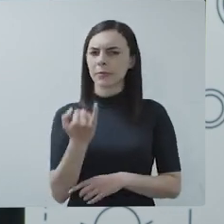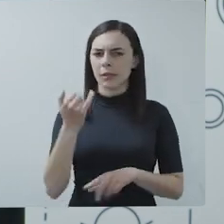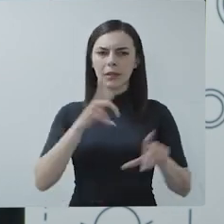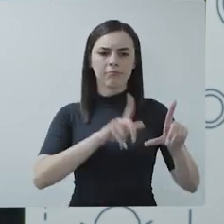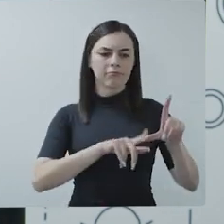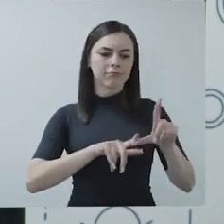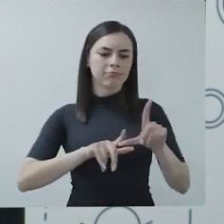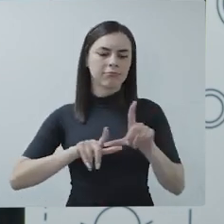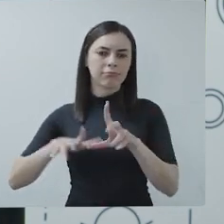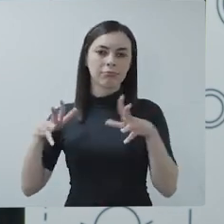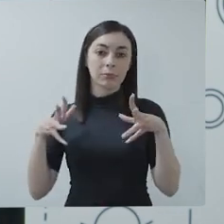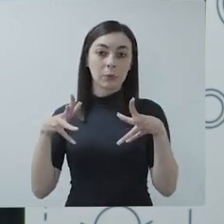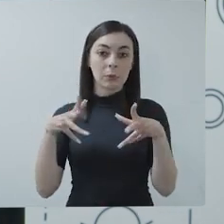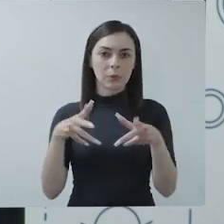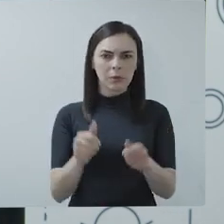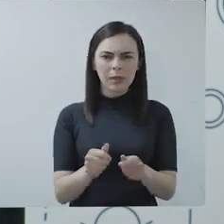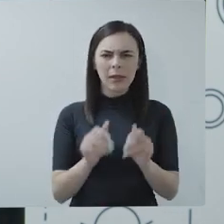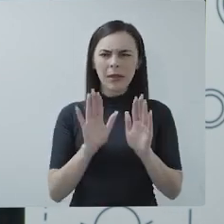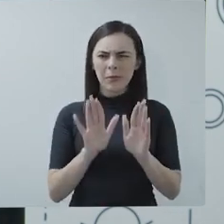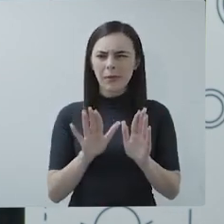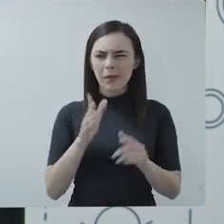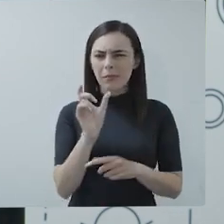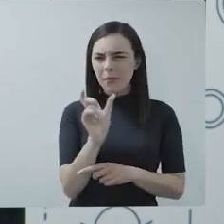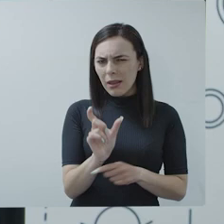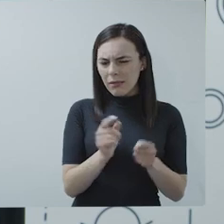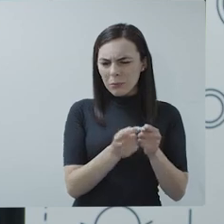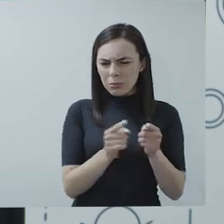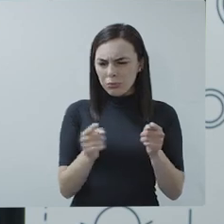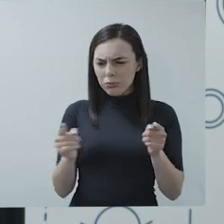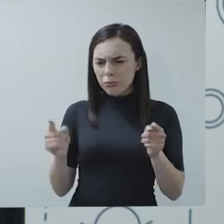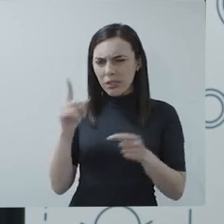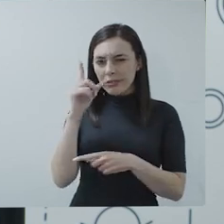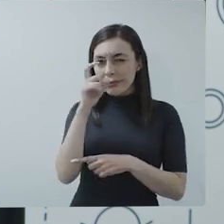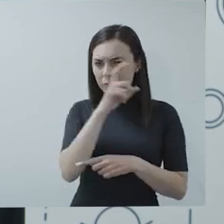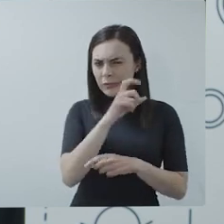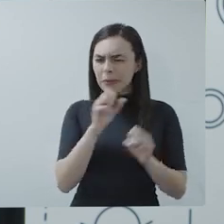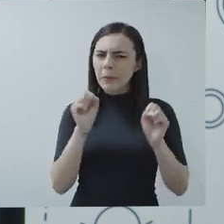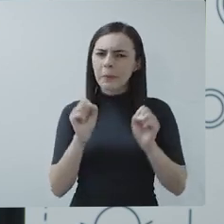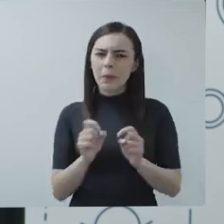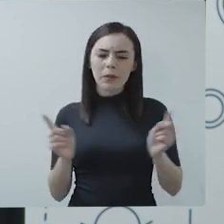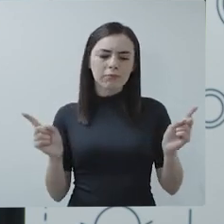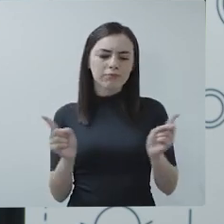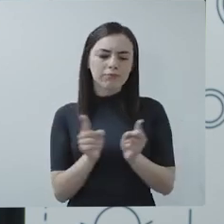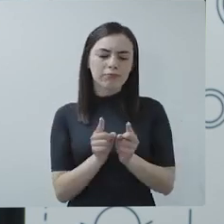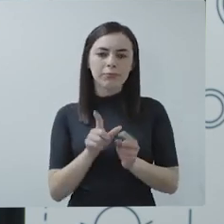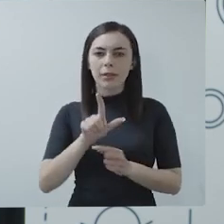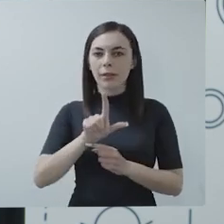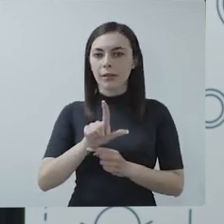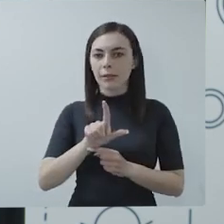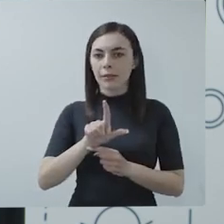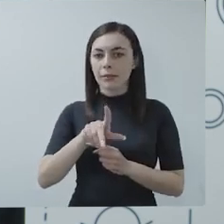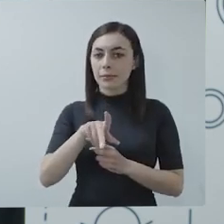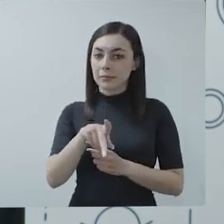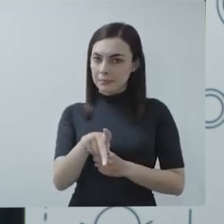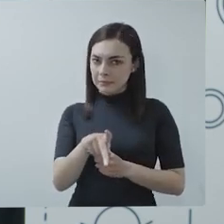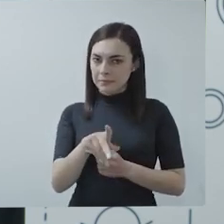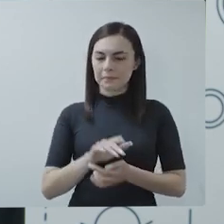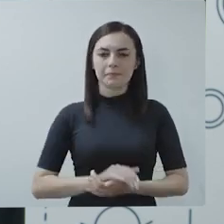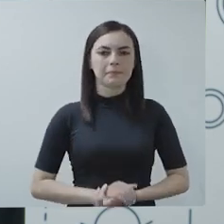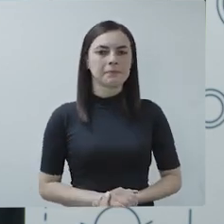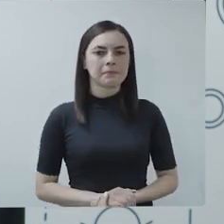lá. Se acharem que está muito difícil, vocês podem abreviar e só colocar a letra L e a letra